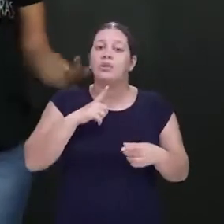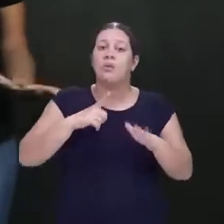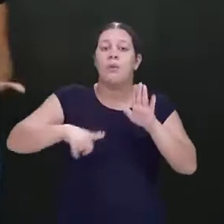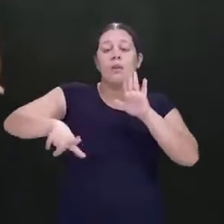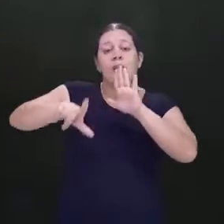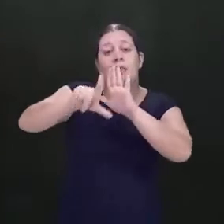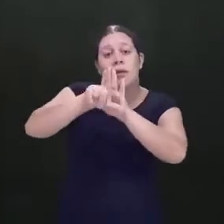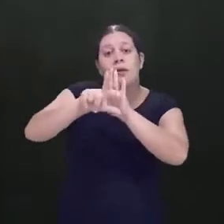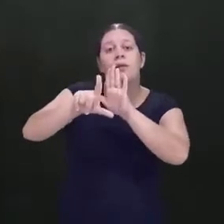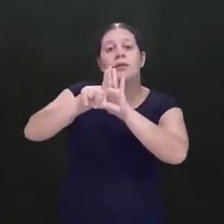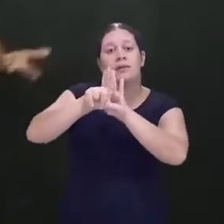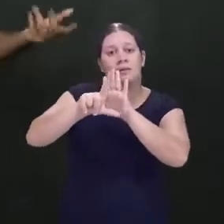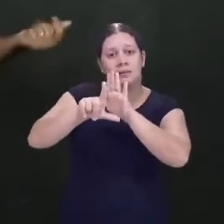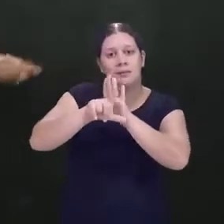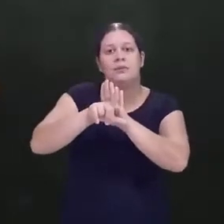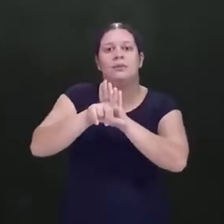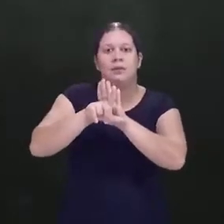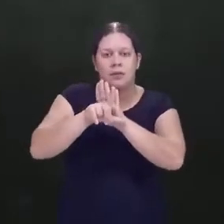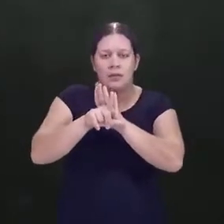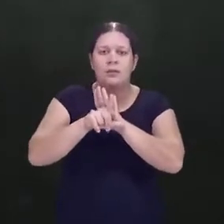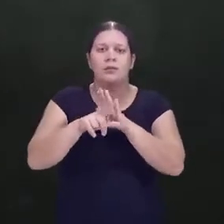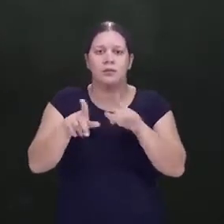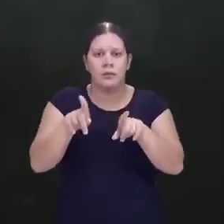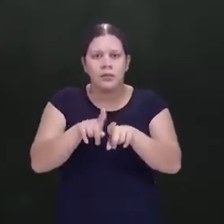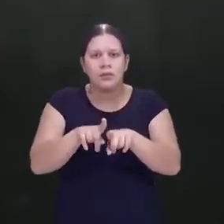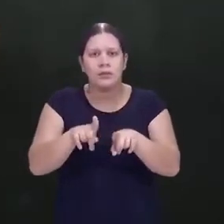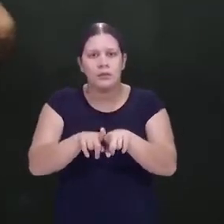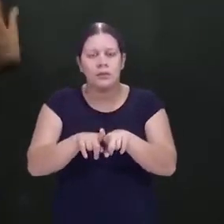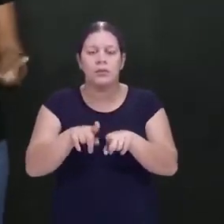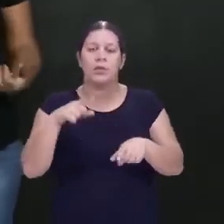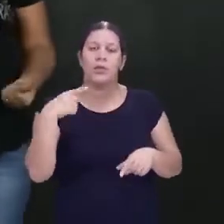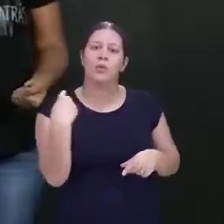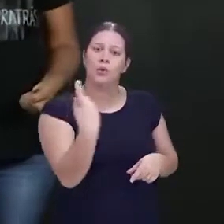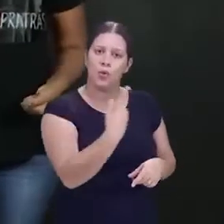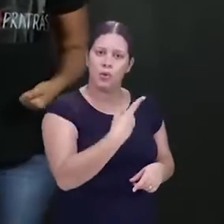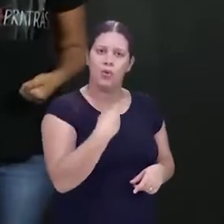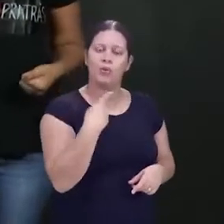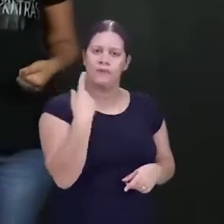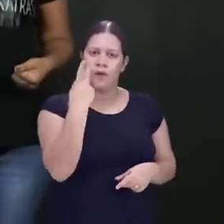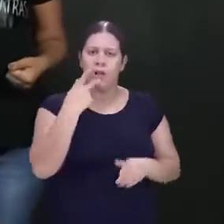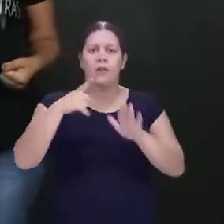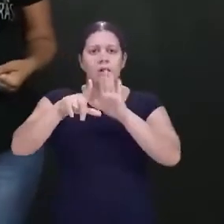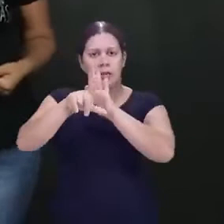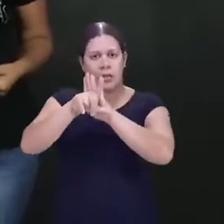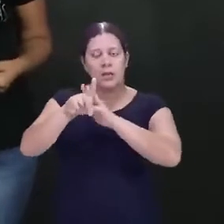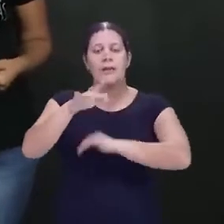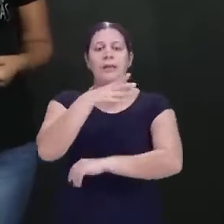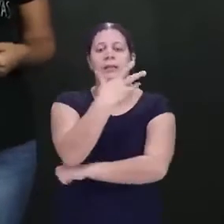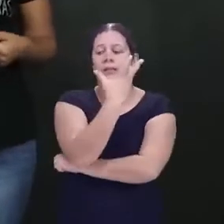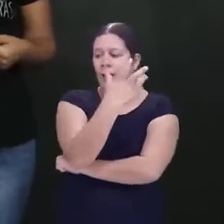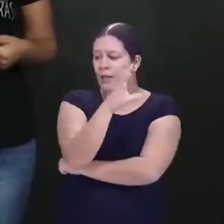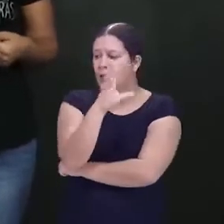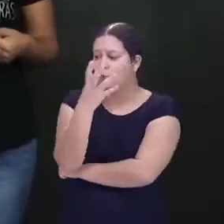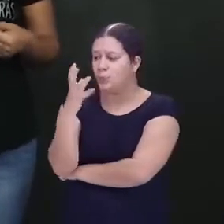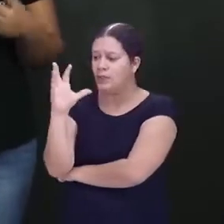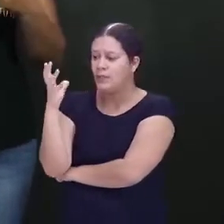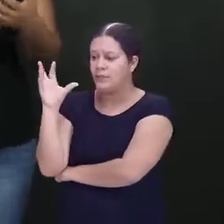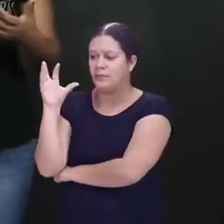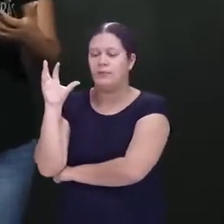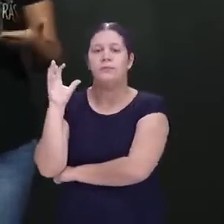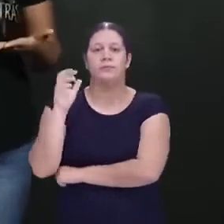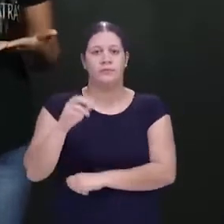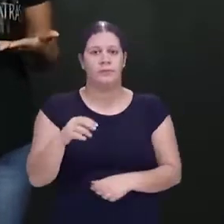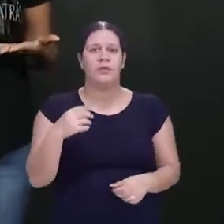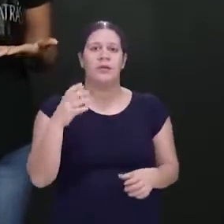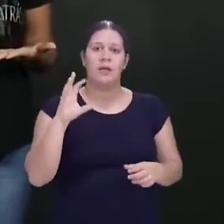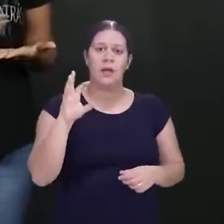algumas leis que regem as reações químicas. Quando a gente fala de leis na natureza, eu estou falando para você de